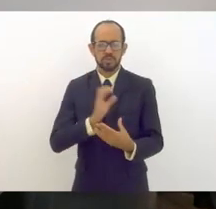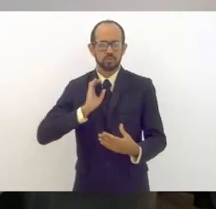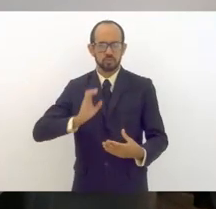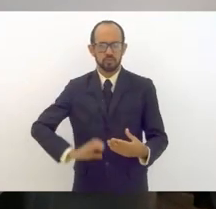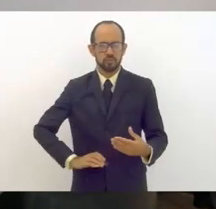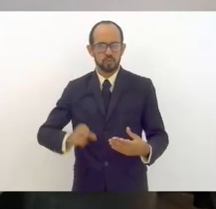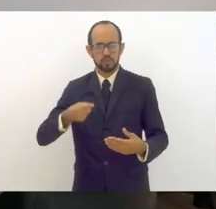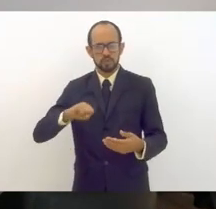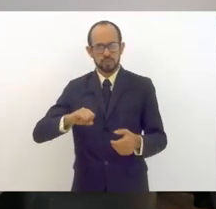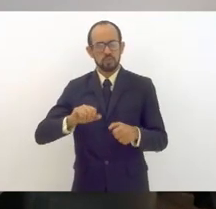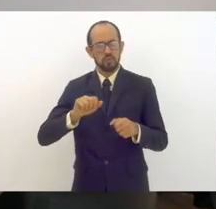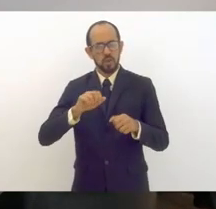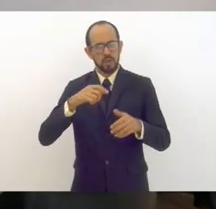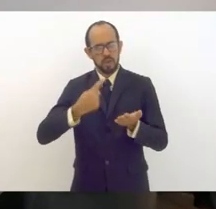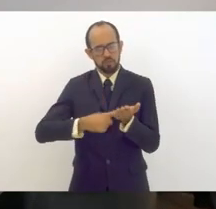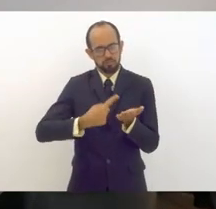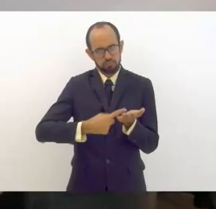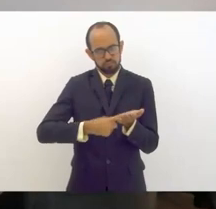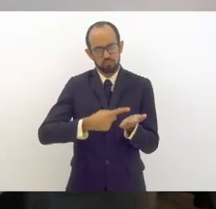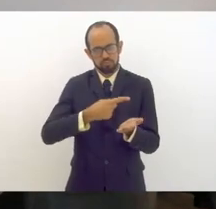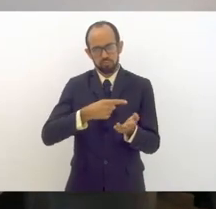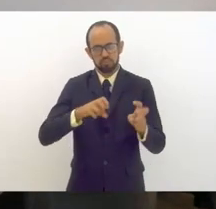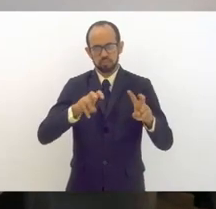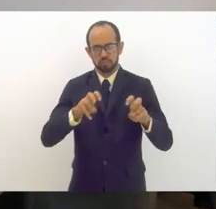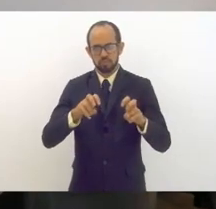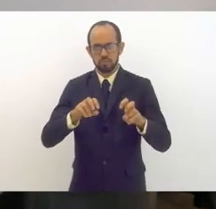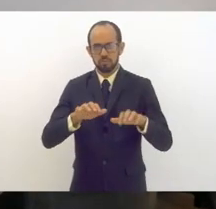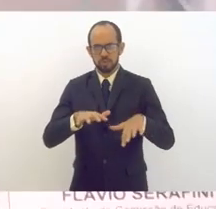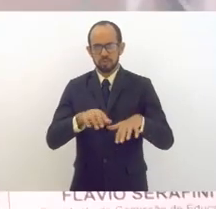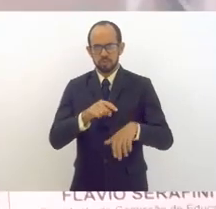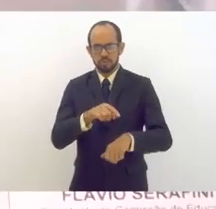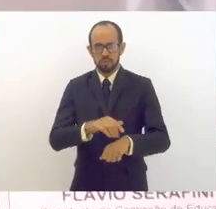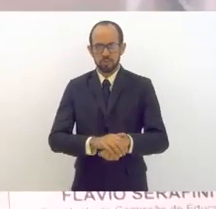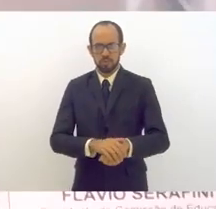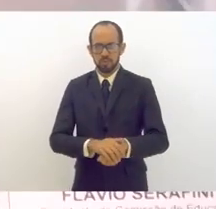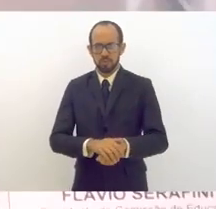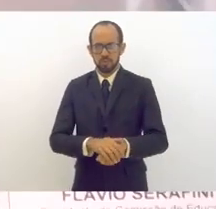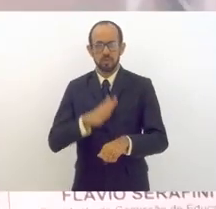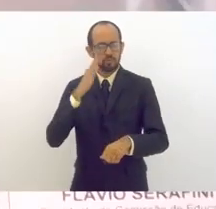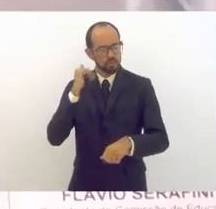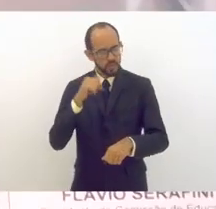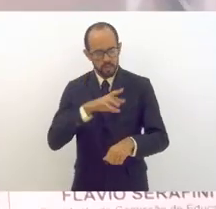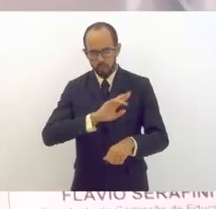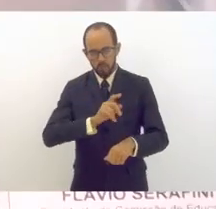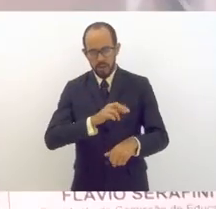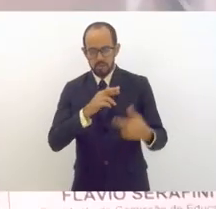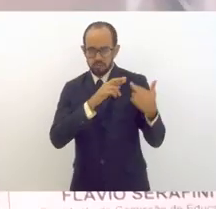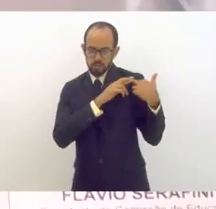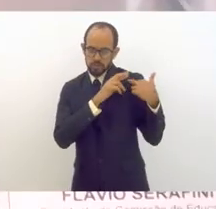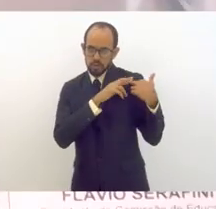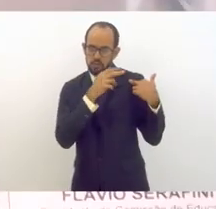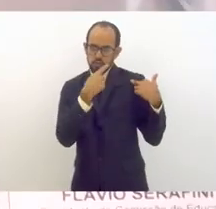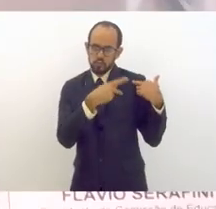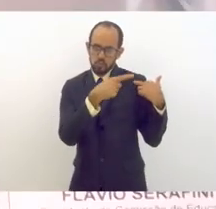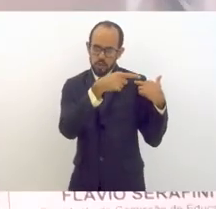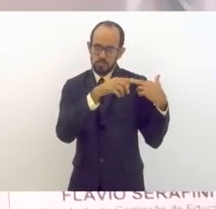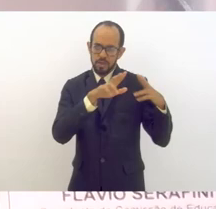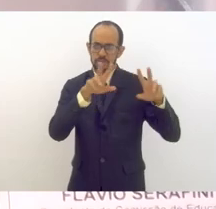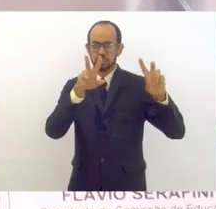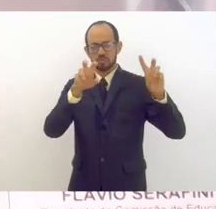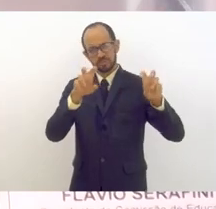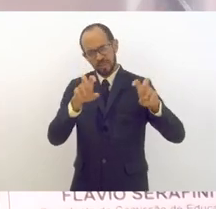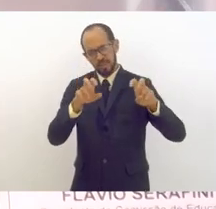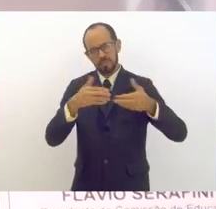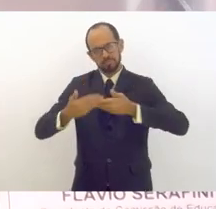de conduta sobre isso. Desculpa, a audiência pública não é com vocês, é sobre a responsabilidade educacional, mas acaba que os temas são